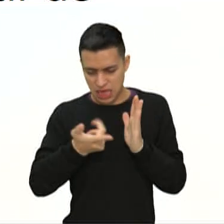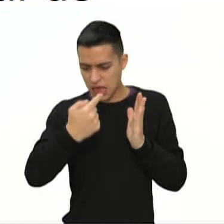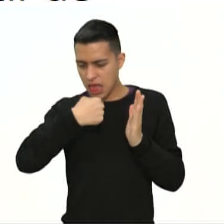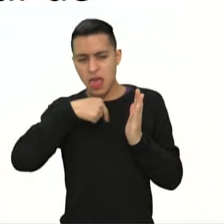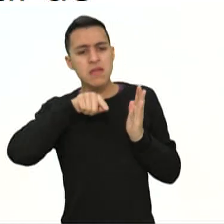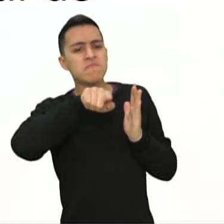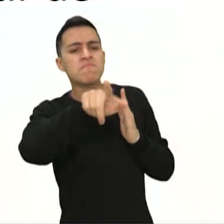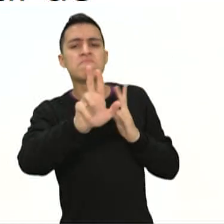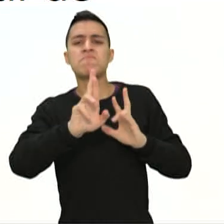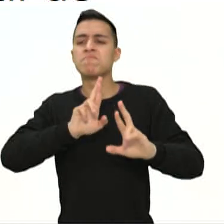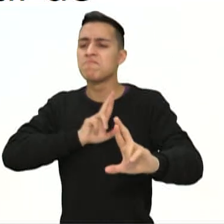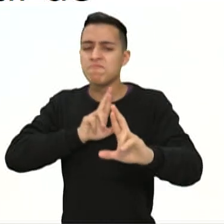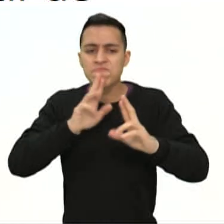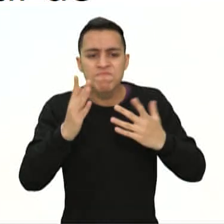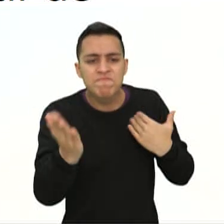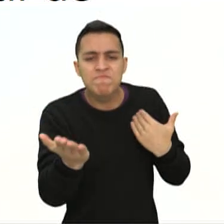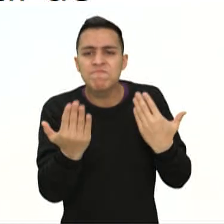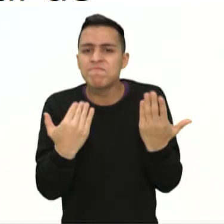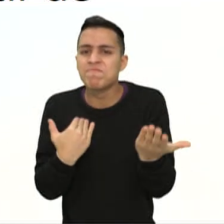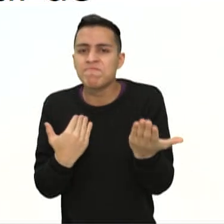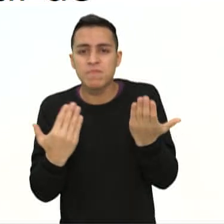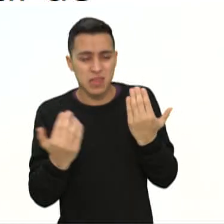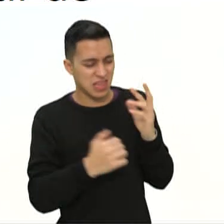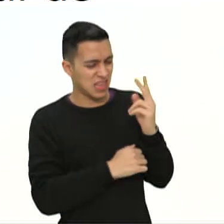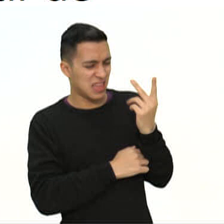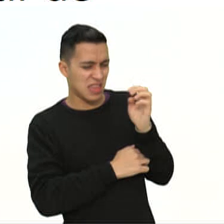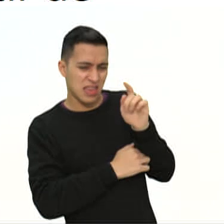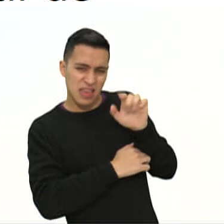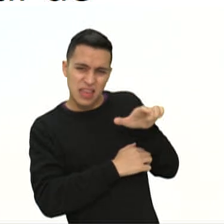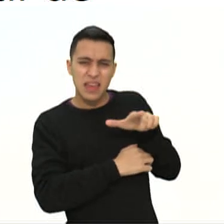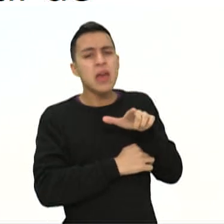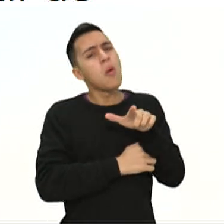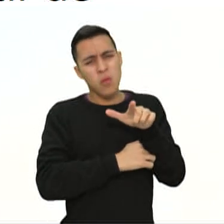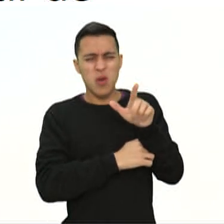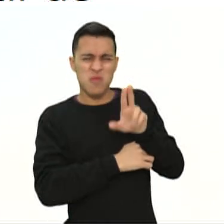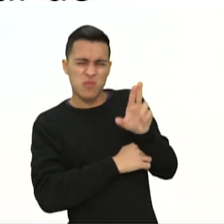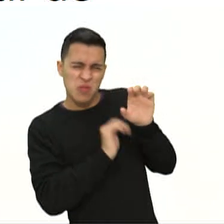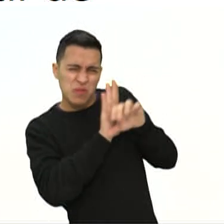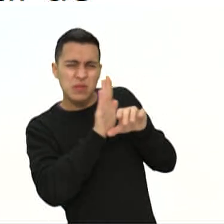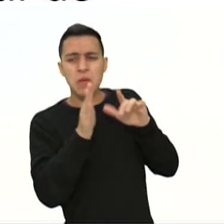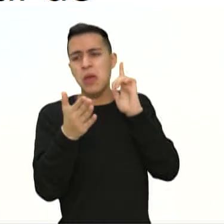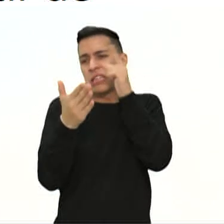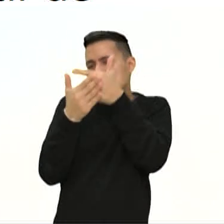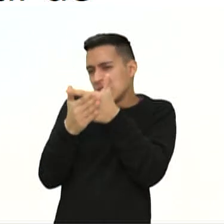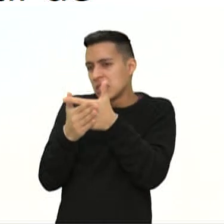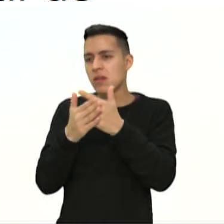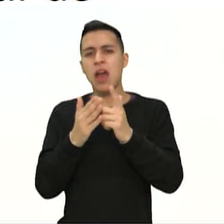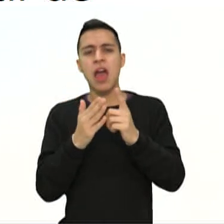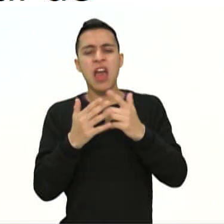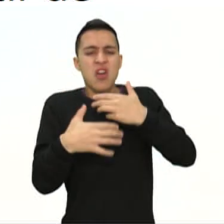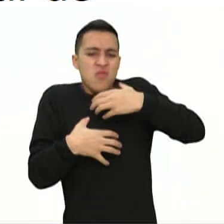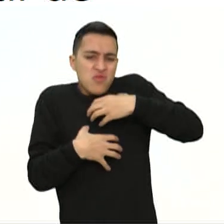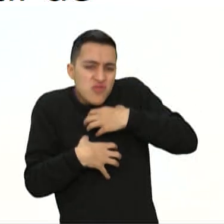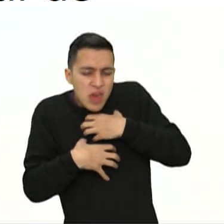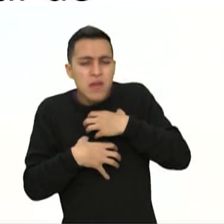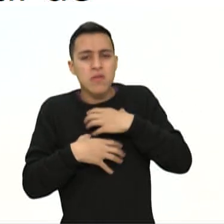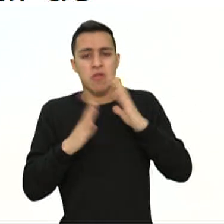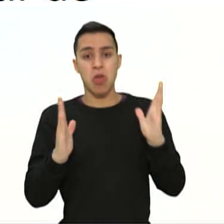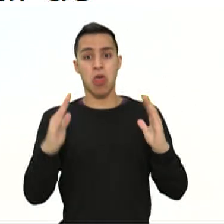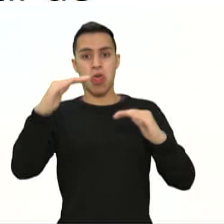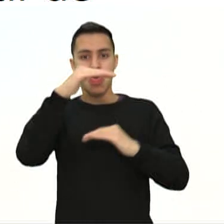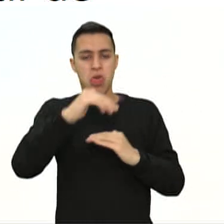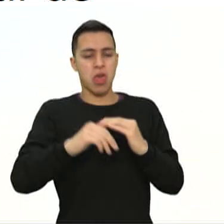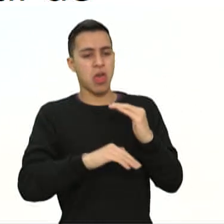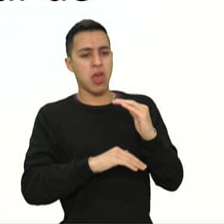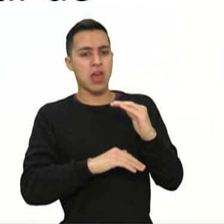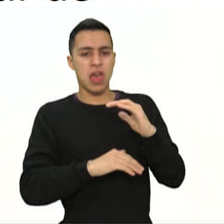os outros, tá? O Hegel usa esse conceito para fazer uma crítica ao formalismo, né, da ética do